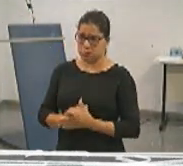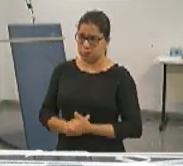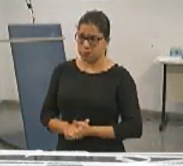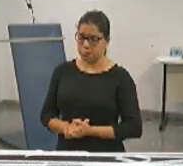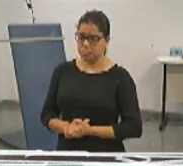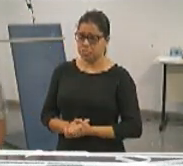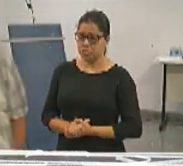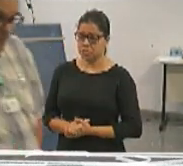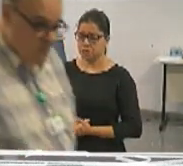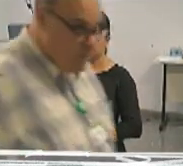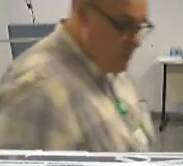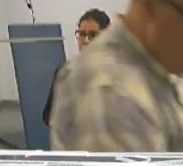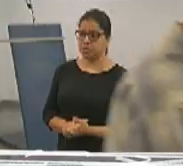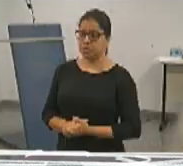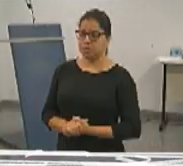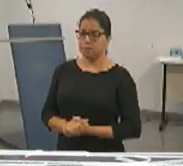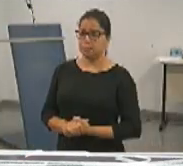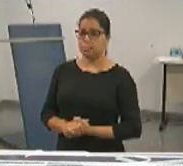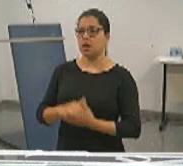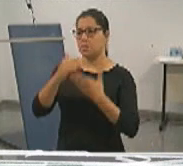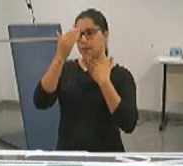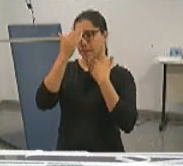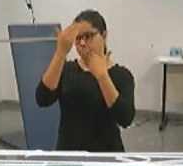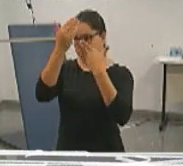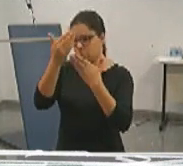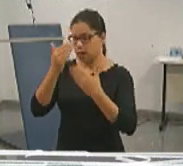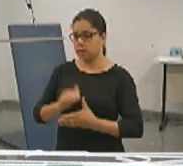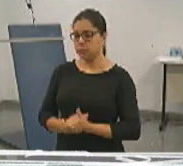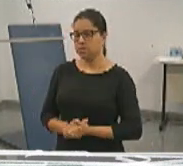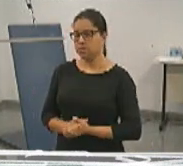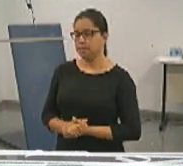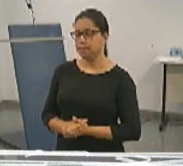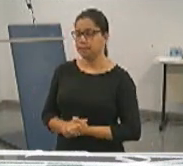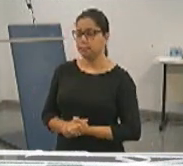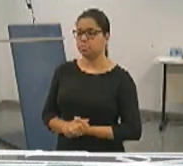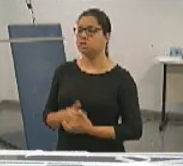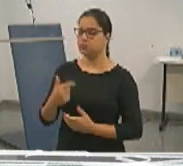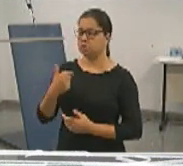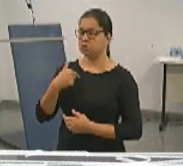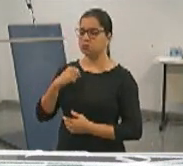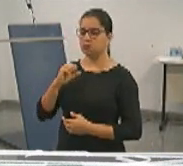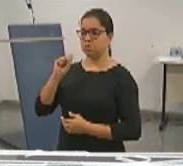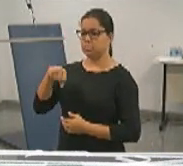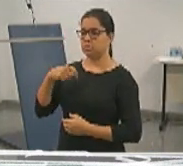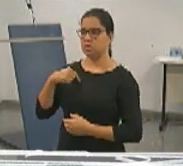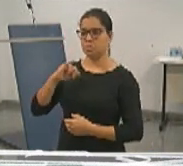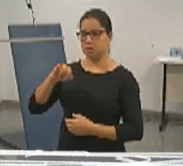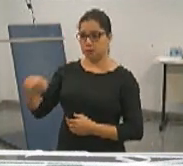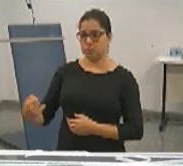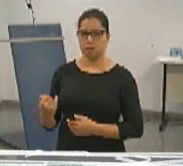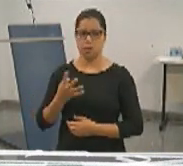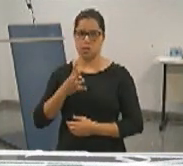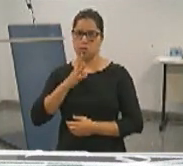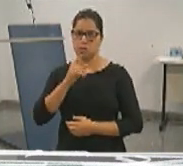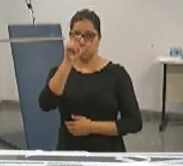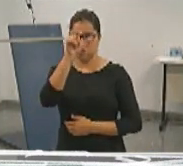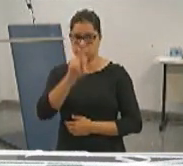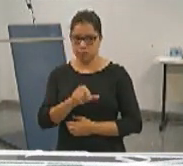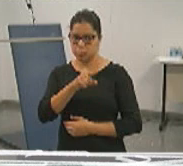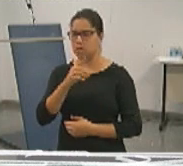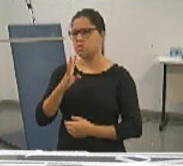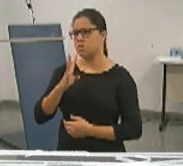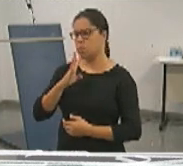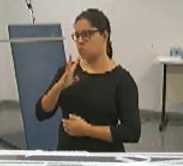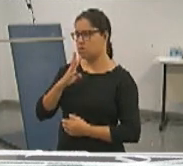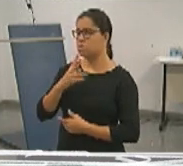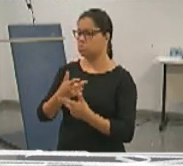2 minutos de resposta. Obrigado, doutor Zé Flávio. Tive a oportunidade de conhecê-lo, sei que o senhor conhece muito